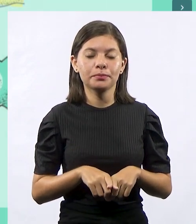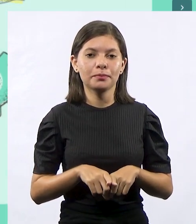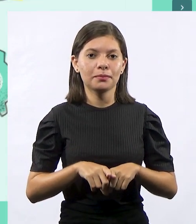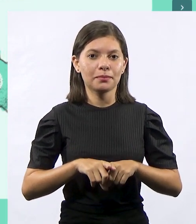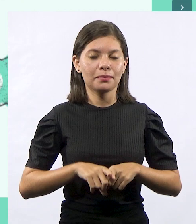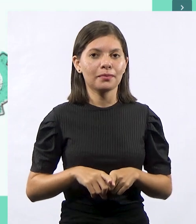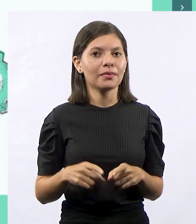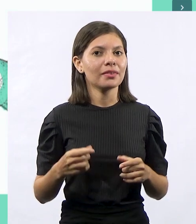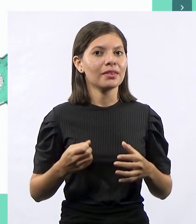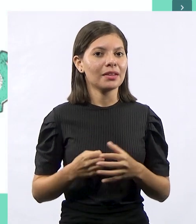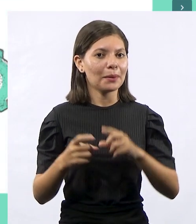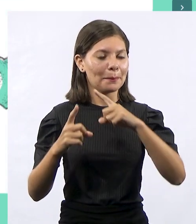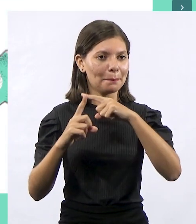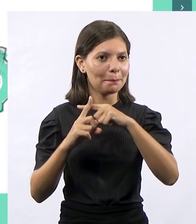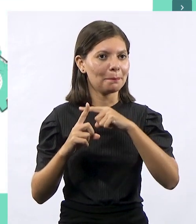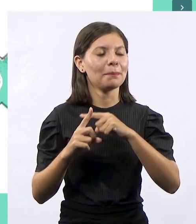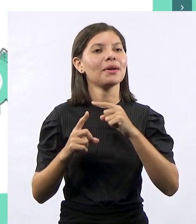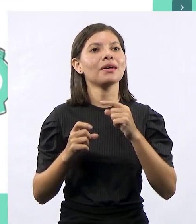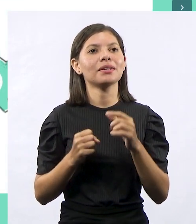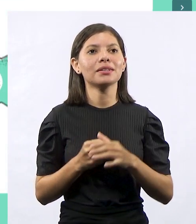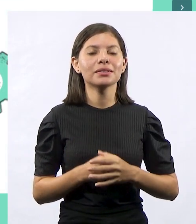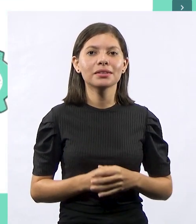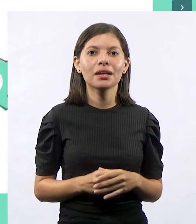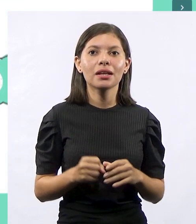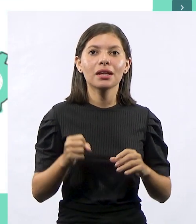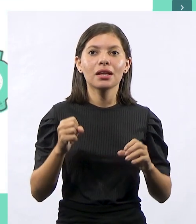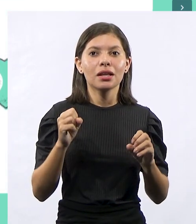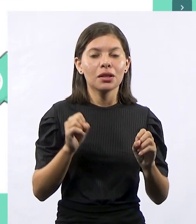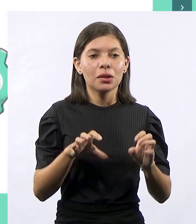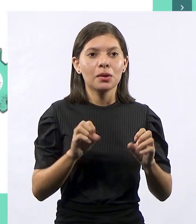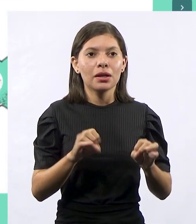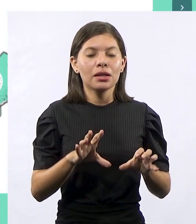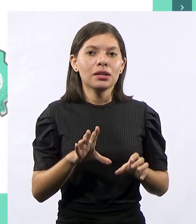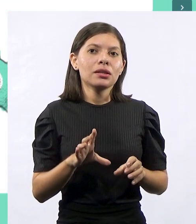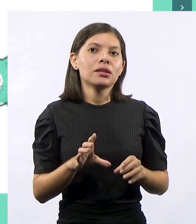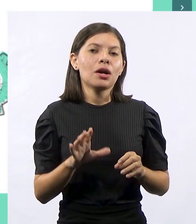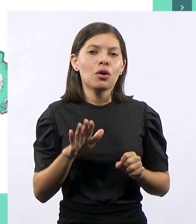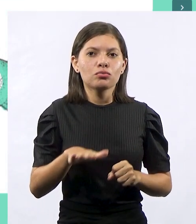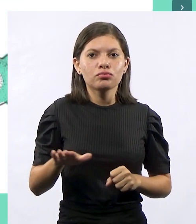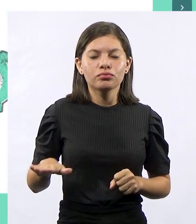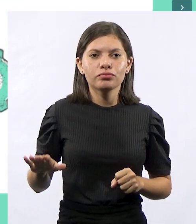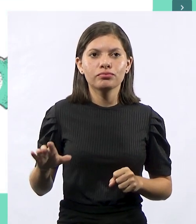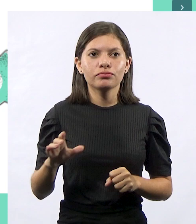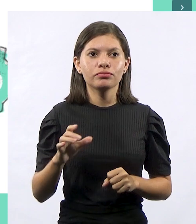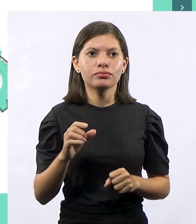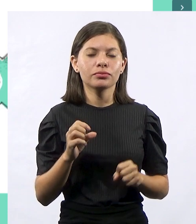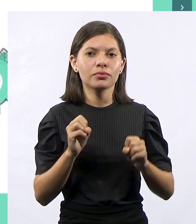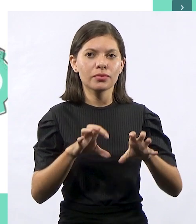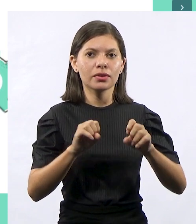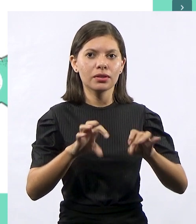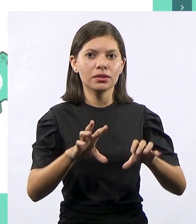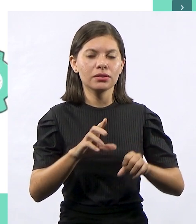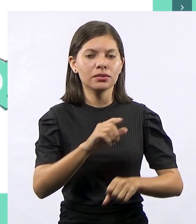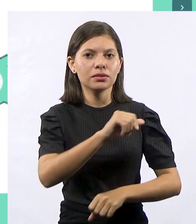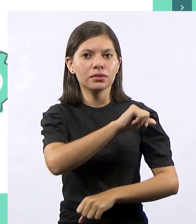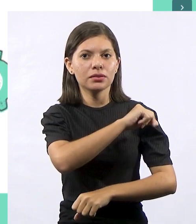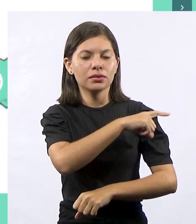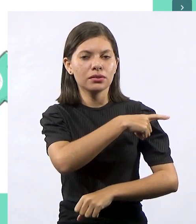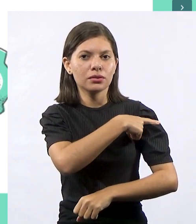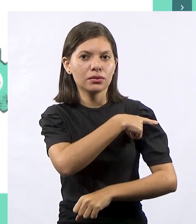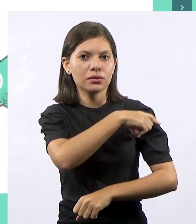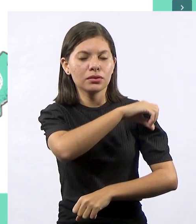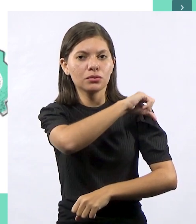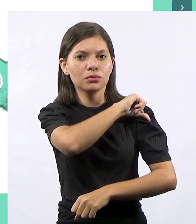tem mais coisa, não é verdade? Da educação infantil, do ensino fundamental, do ensino médio,